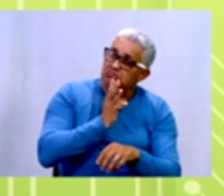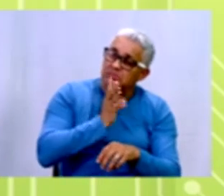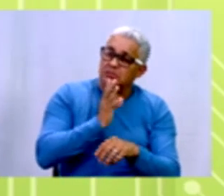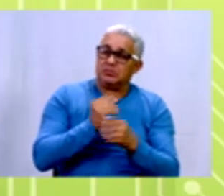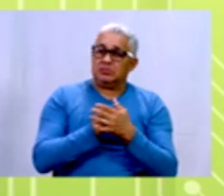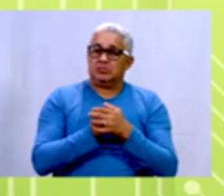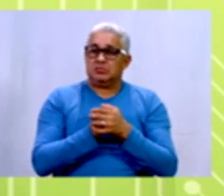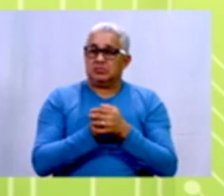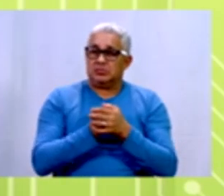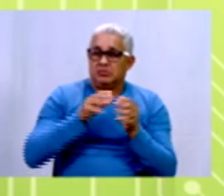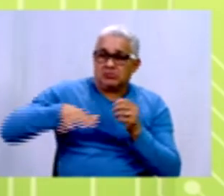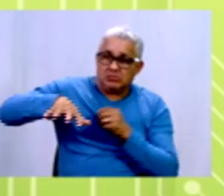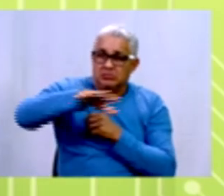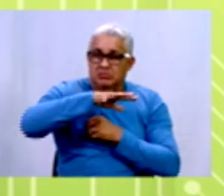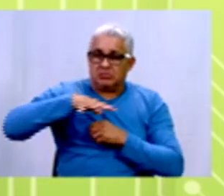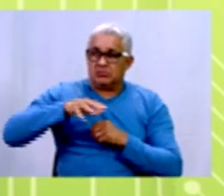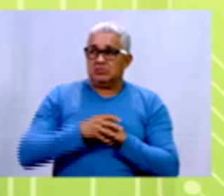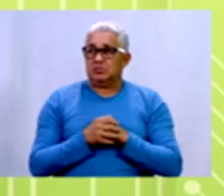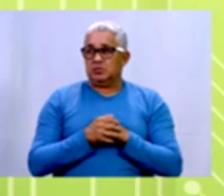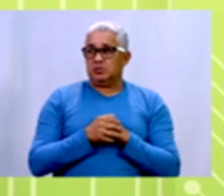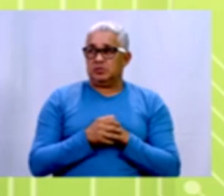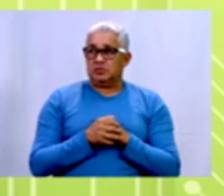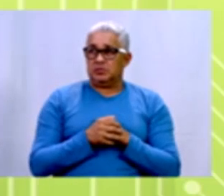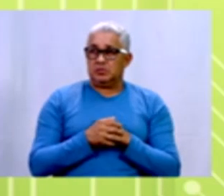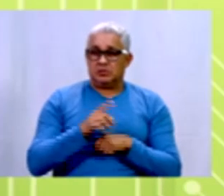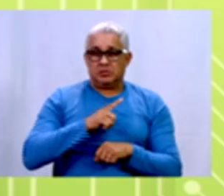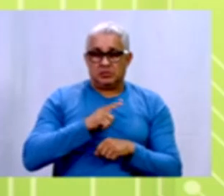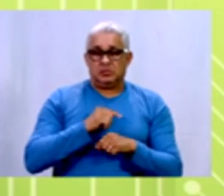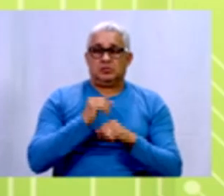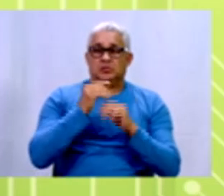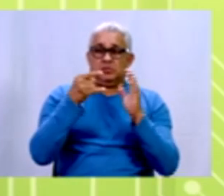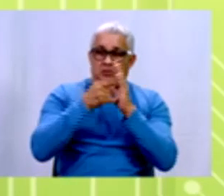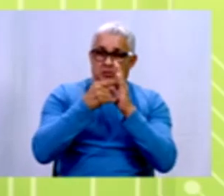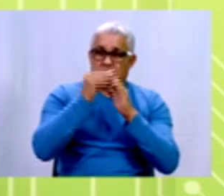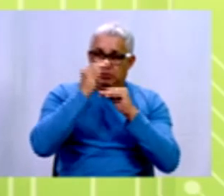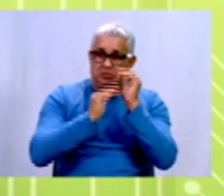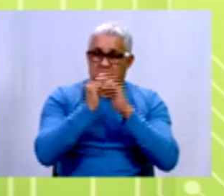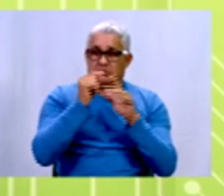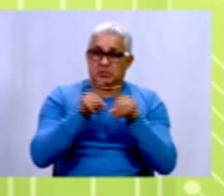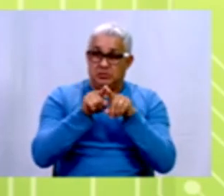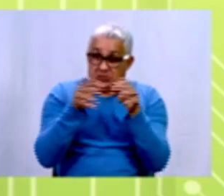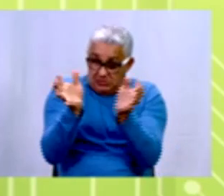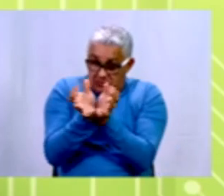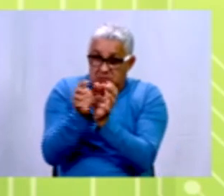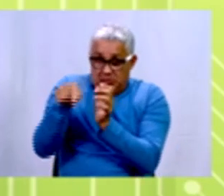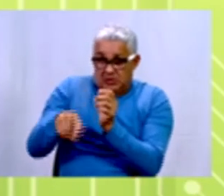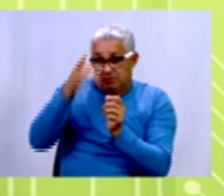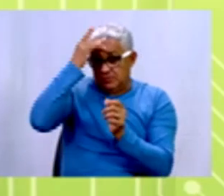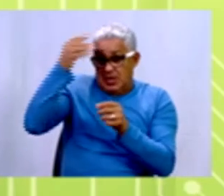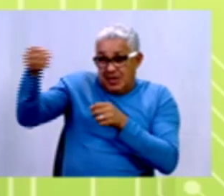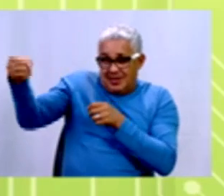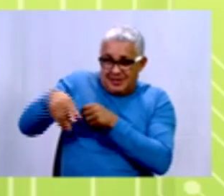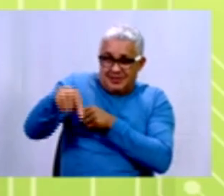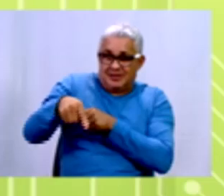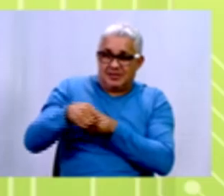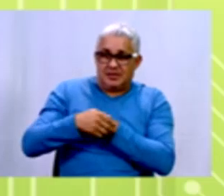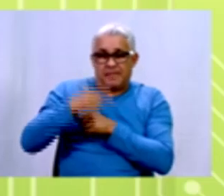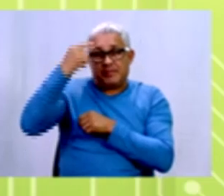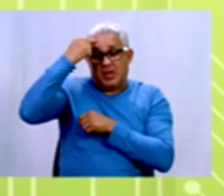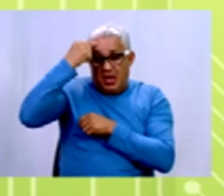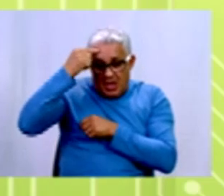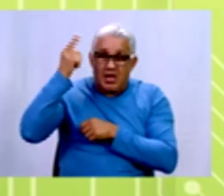conhecimento do meio, né, que está se desenvolvendo. Então, até a equipe, as pessoas novas tomarem